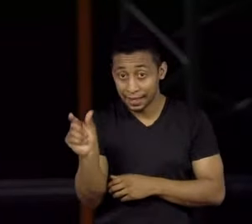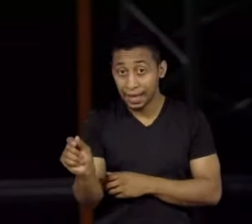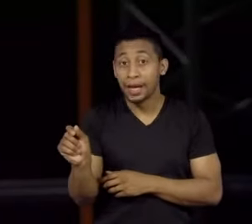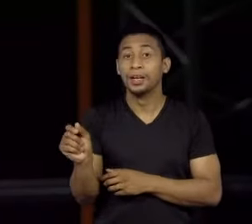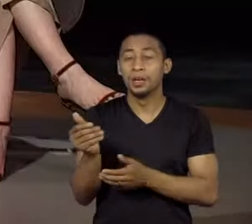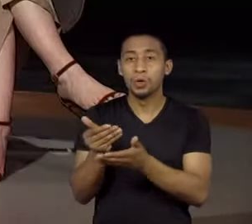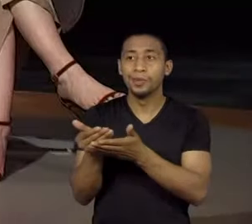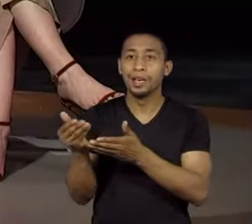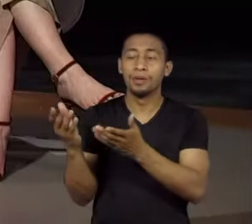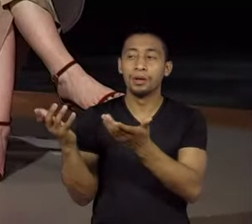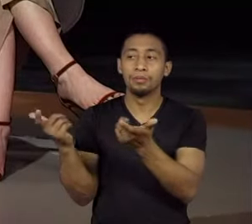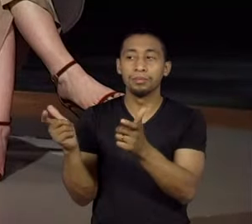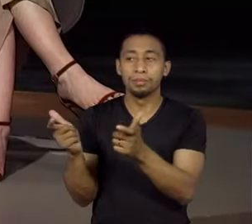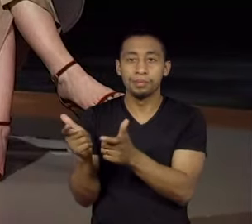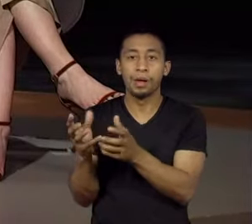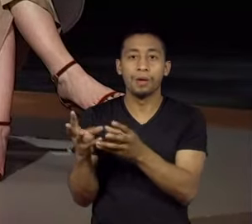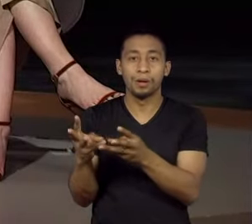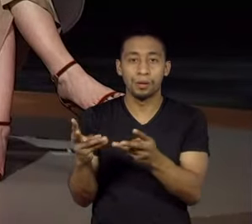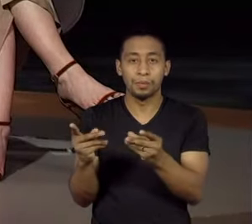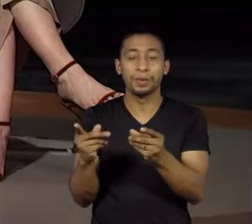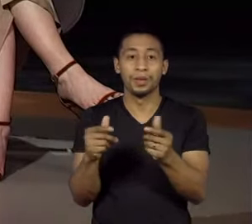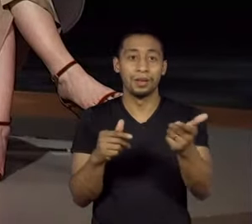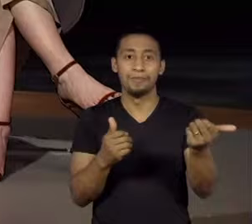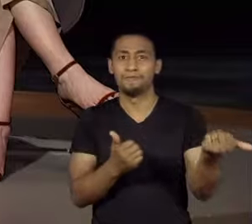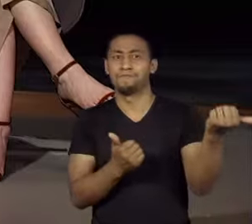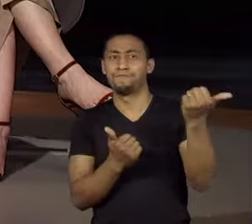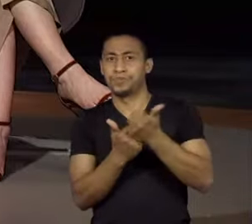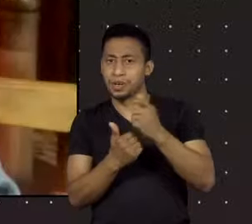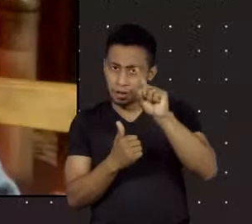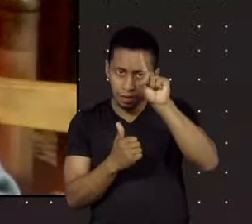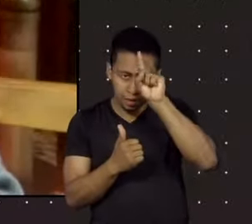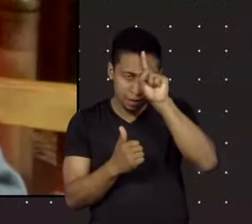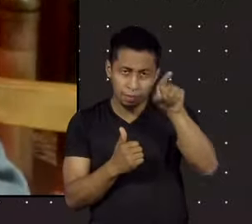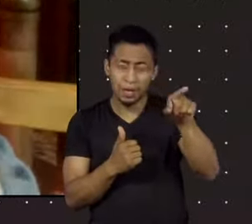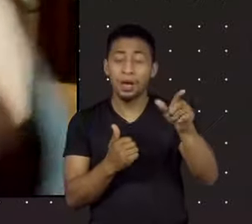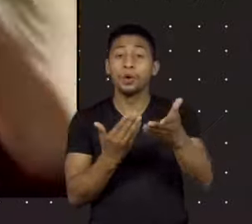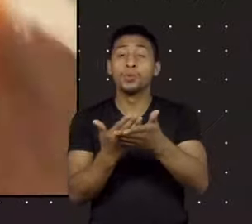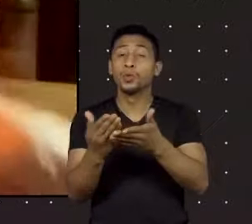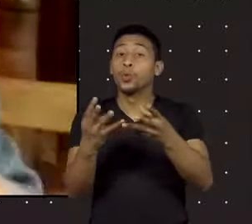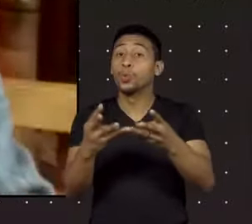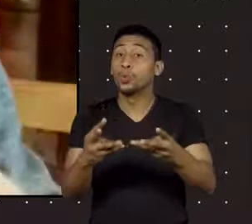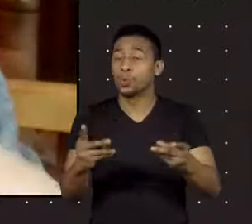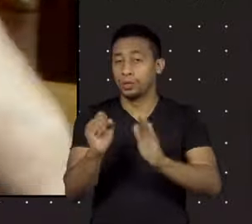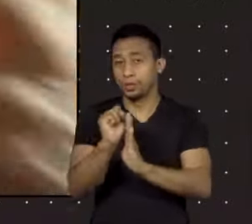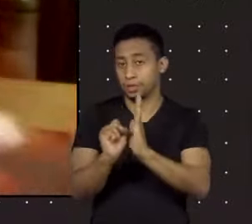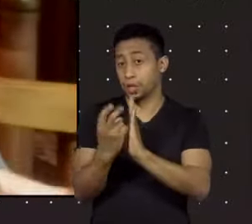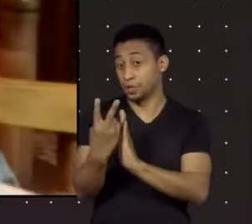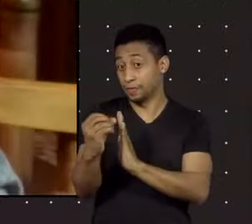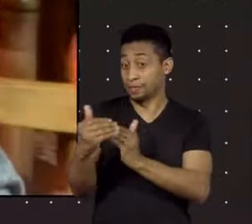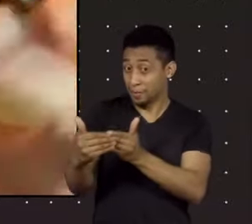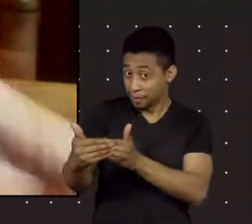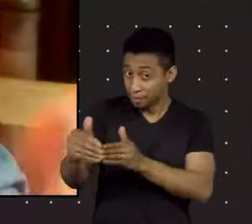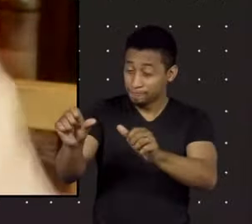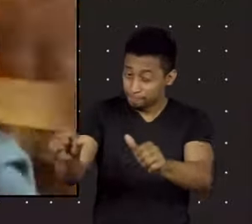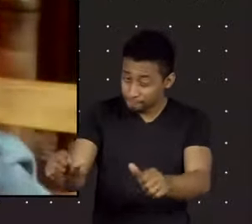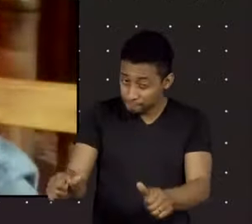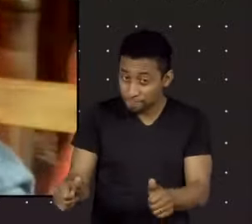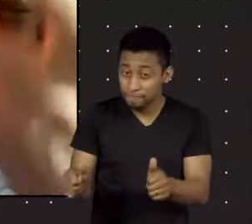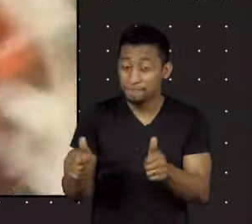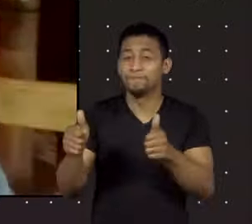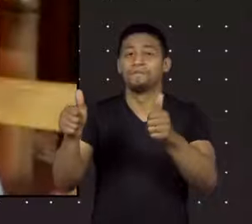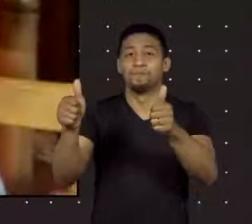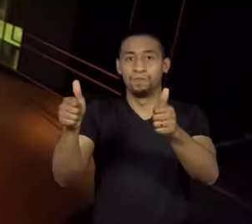a desaparecer e dar lugar para o verismo, toda aquela tradição foi um pouco desaparecendo. Aí, no século XX, quando recuperaram, então,